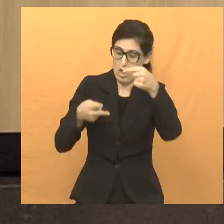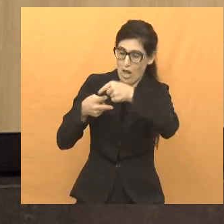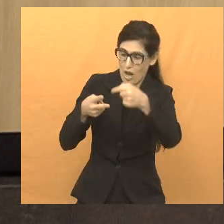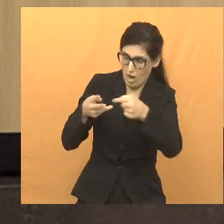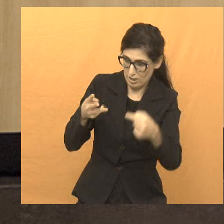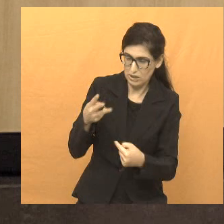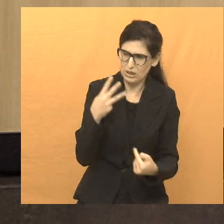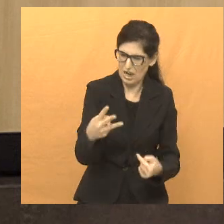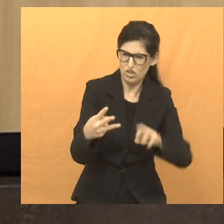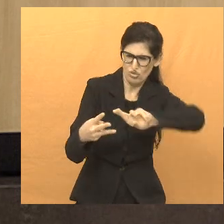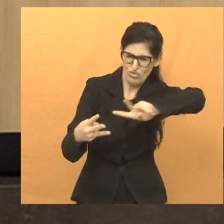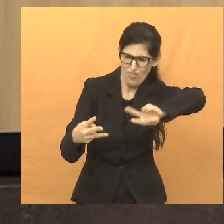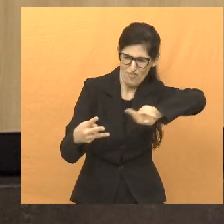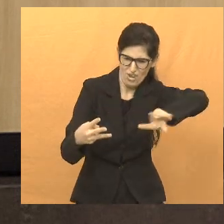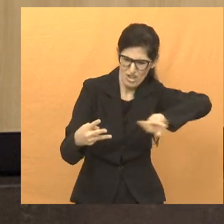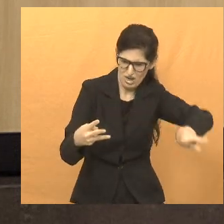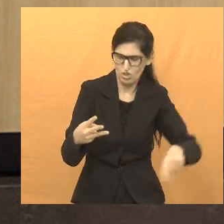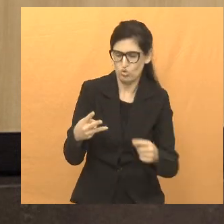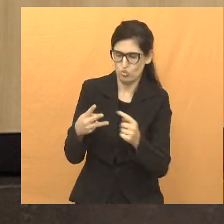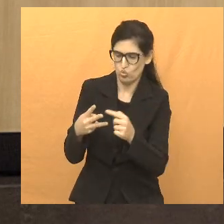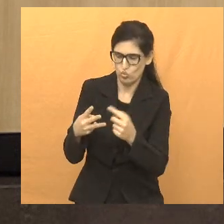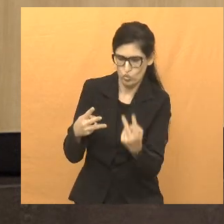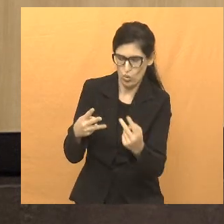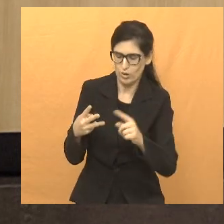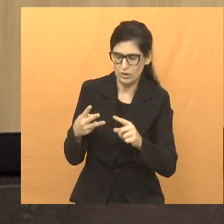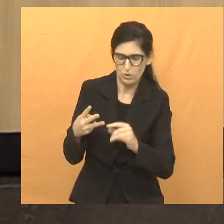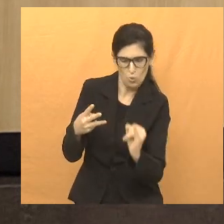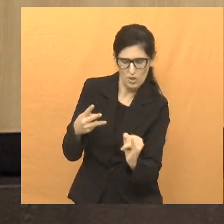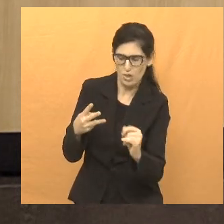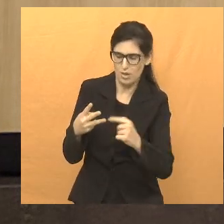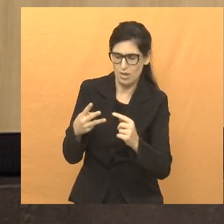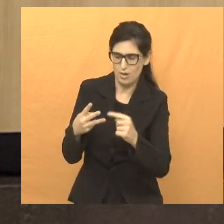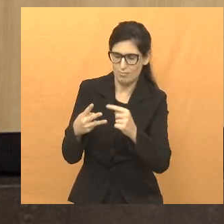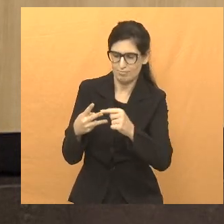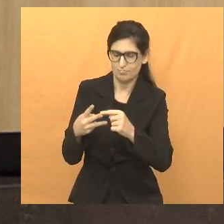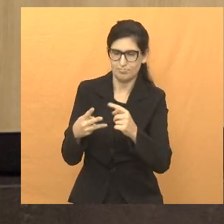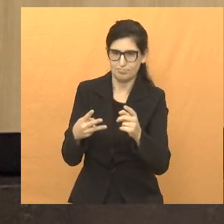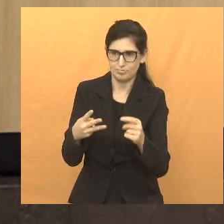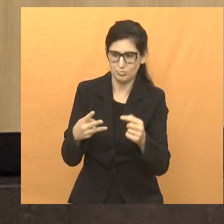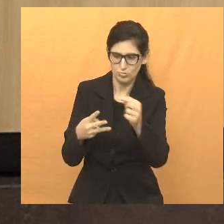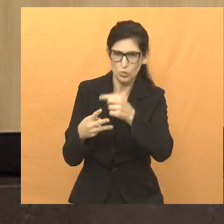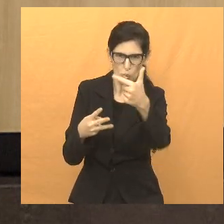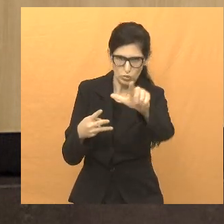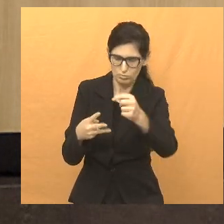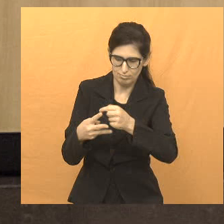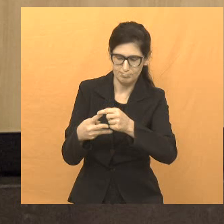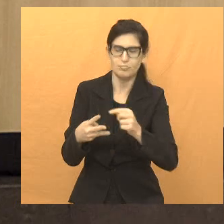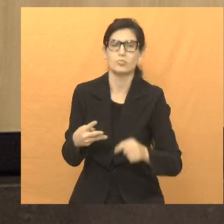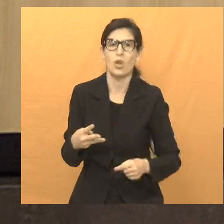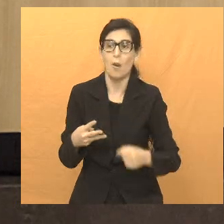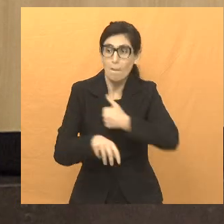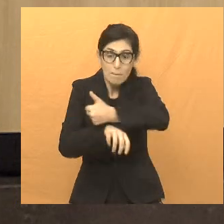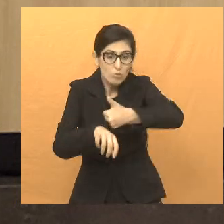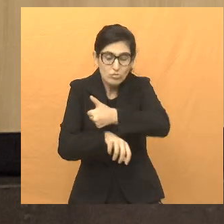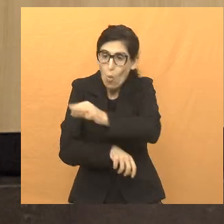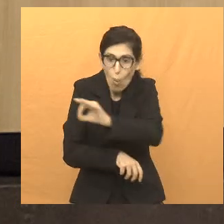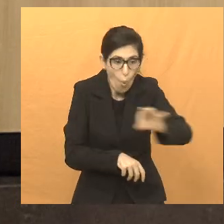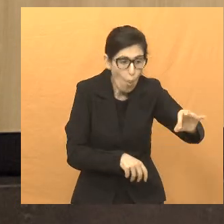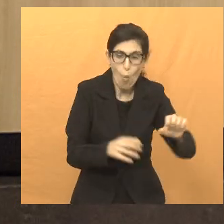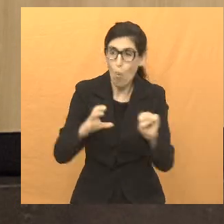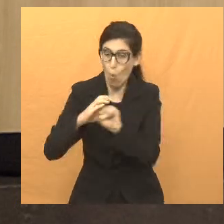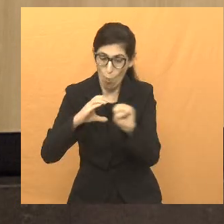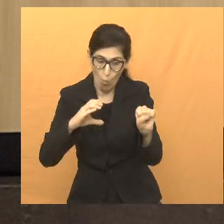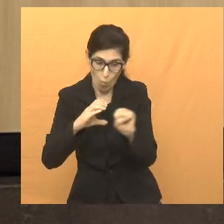AD, o CAPS 2 e o CAPS I, né? Com profissionais muito qualificados. E a Santa Casa, ela